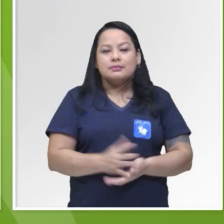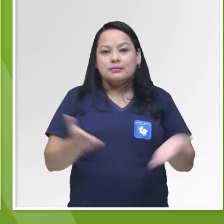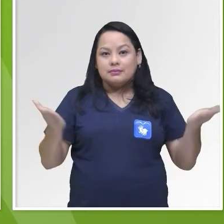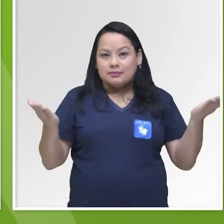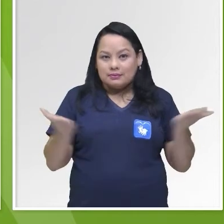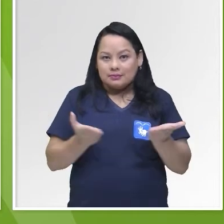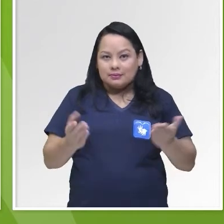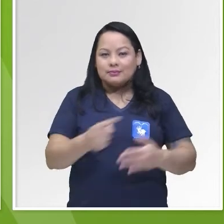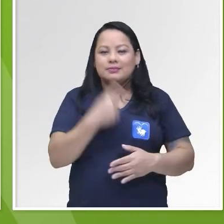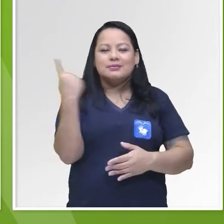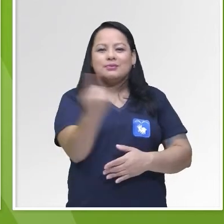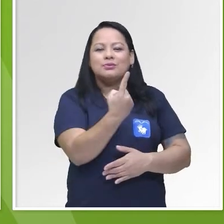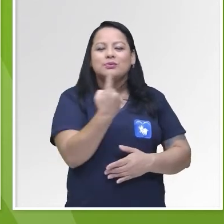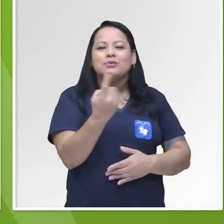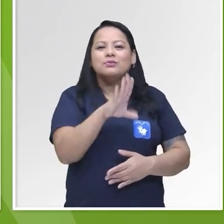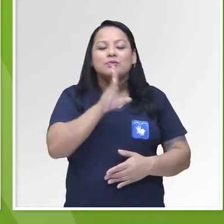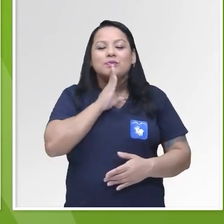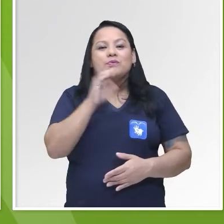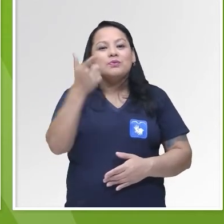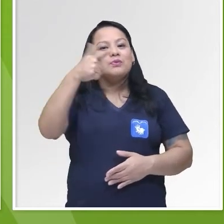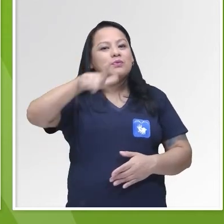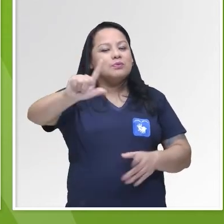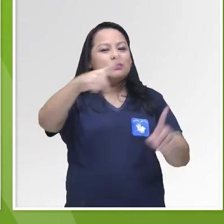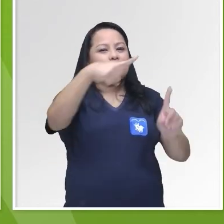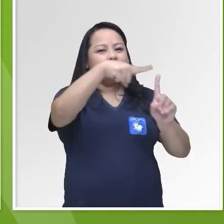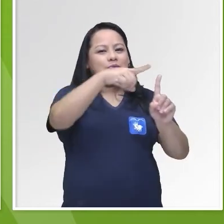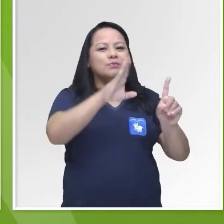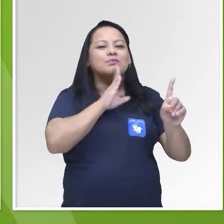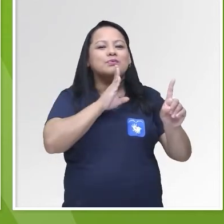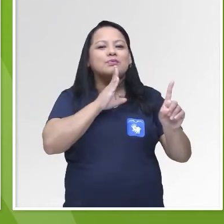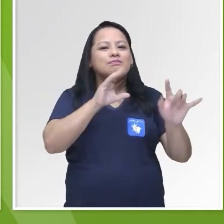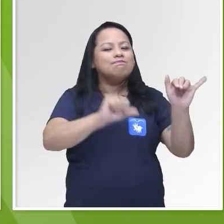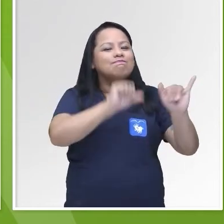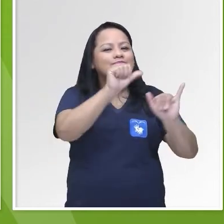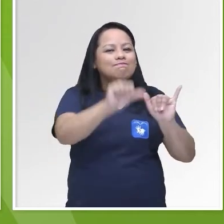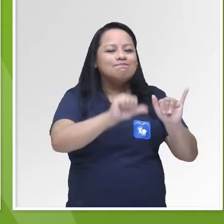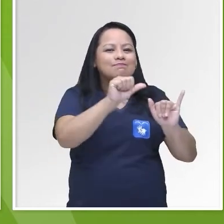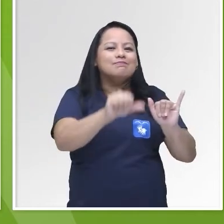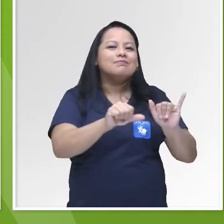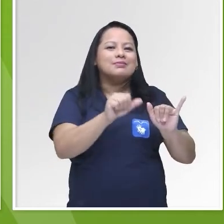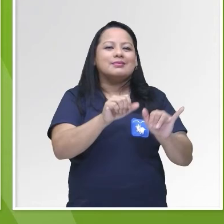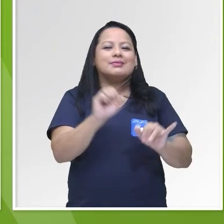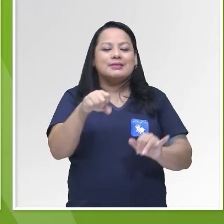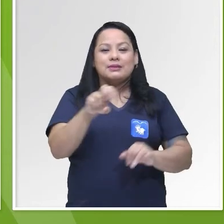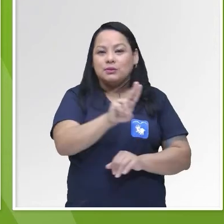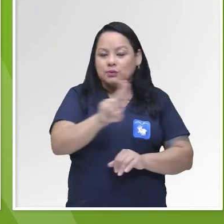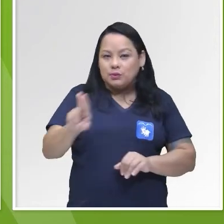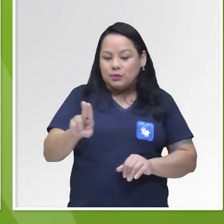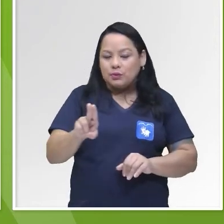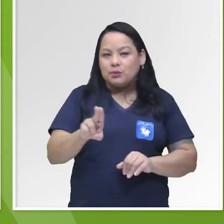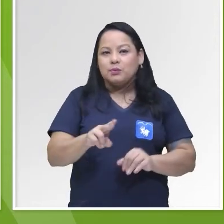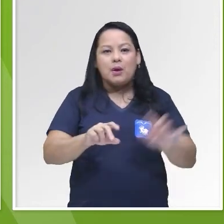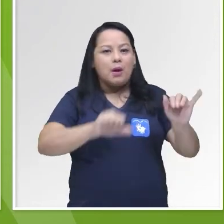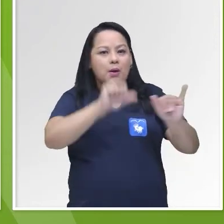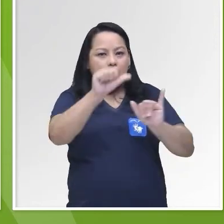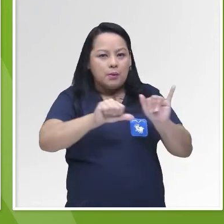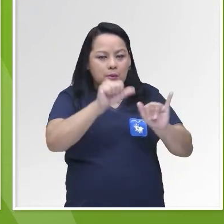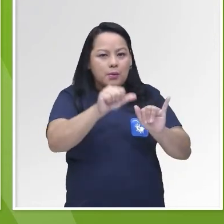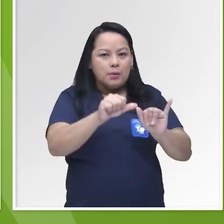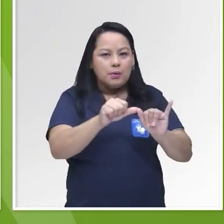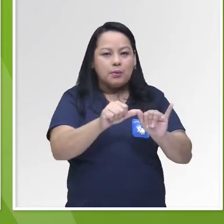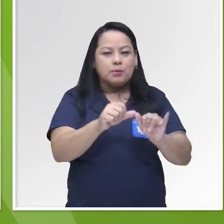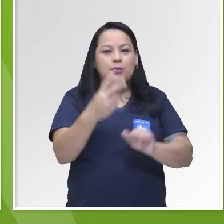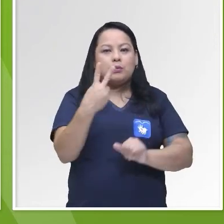Agora, a gente vai conhecer um outro tipo de reação. É chamada de reação de